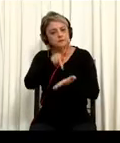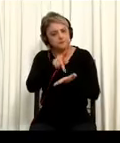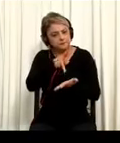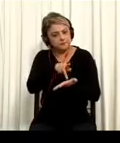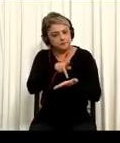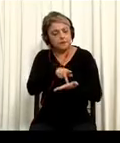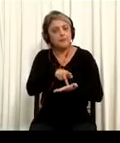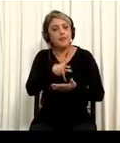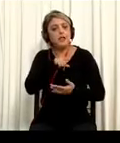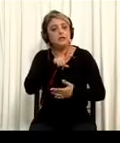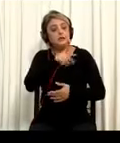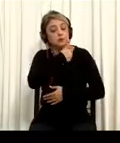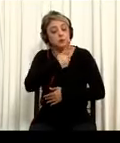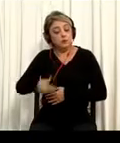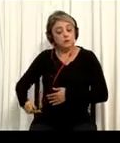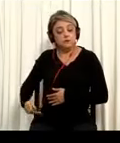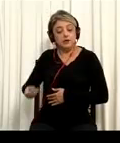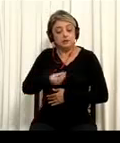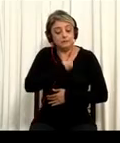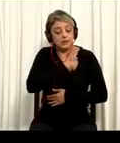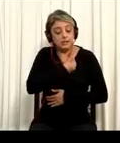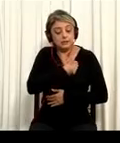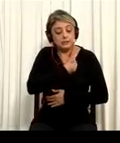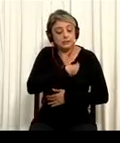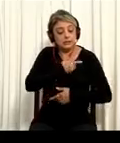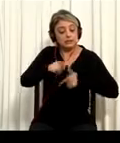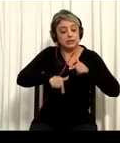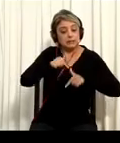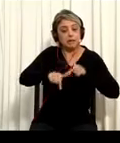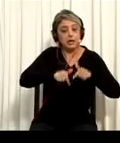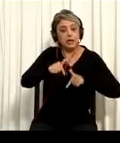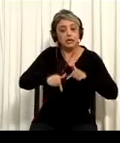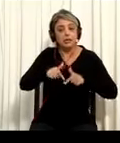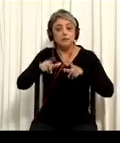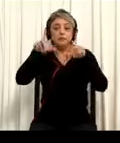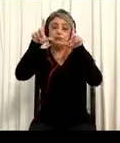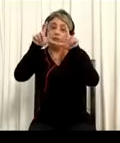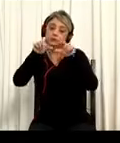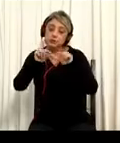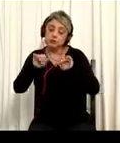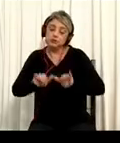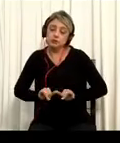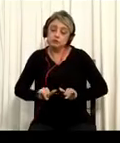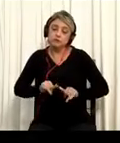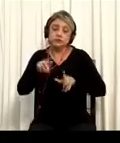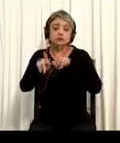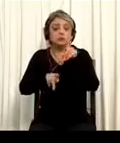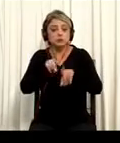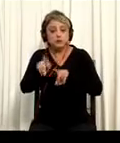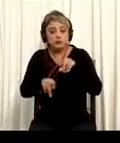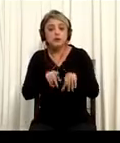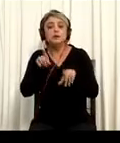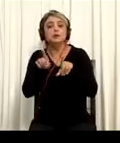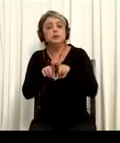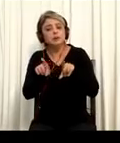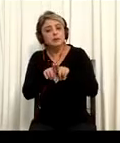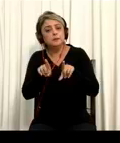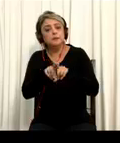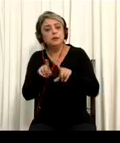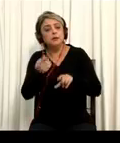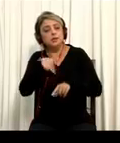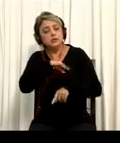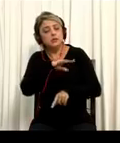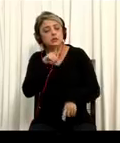termos um Estado presente, atuando para amenizar o sofrimento da população e, sobretudo, para que a